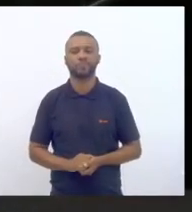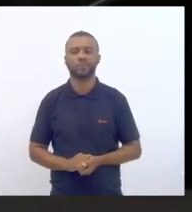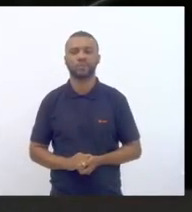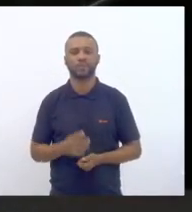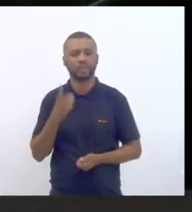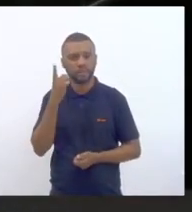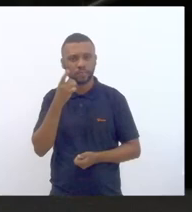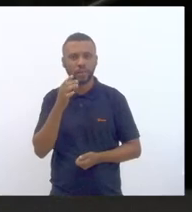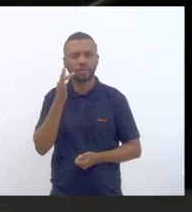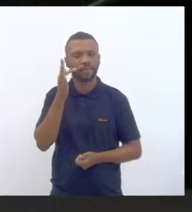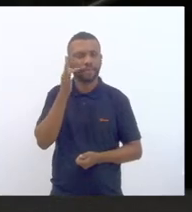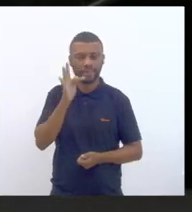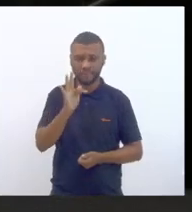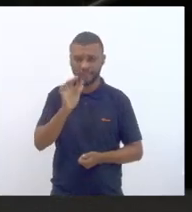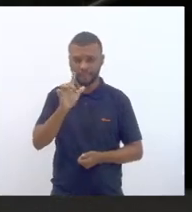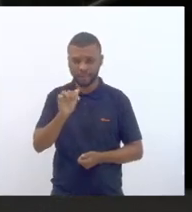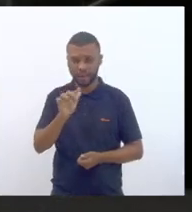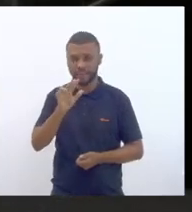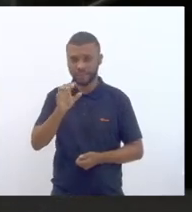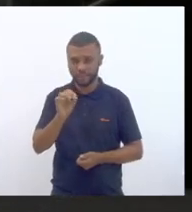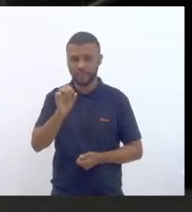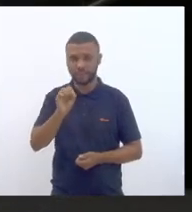Deputado Flávio Serafini.